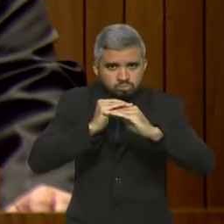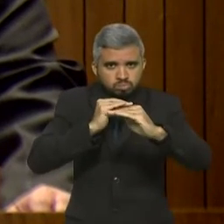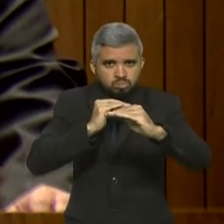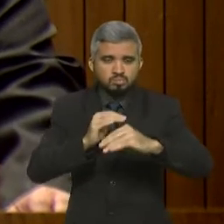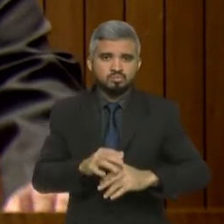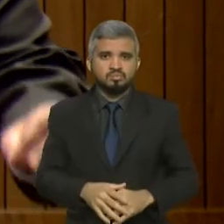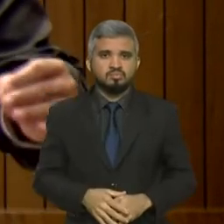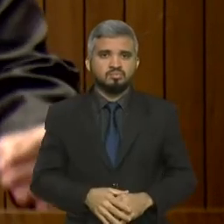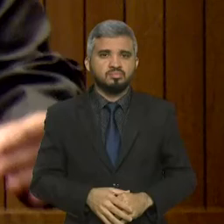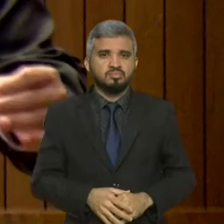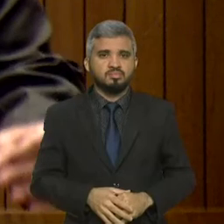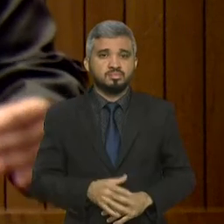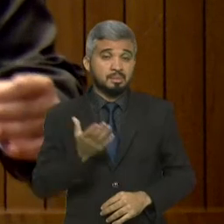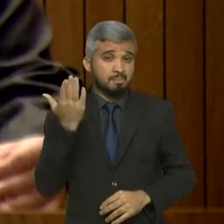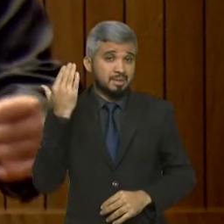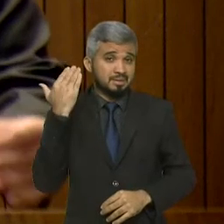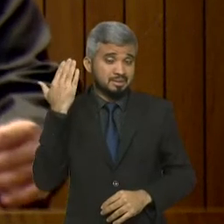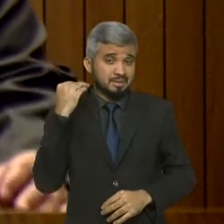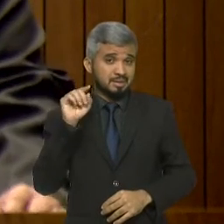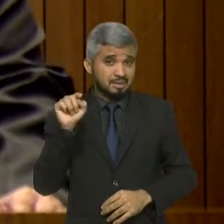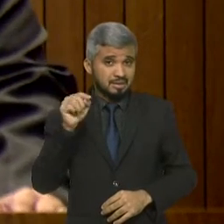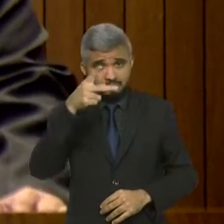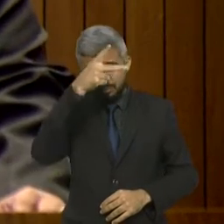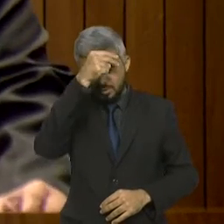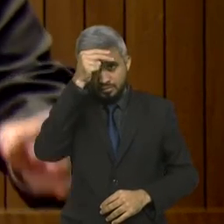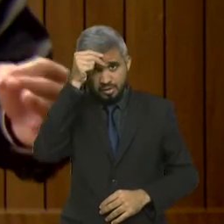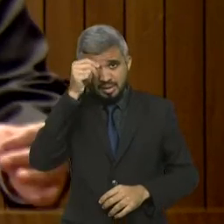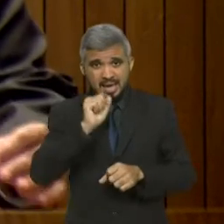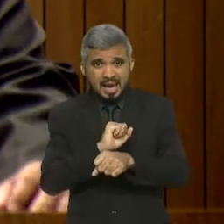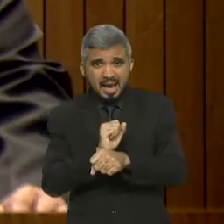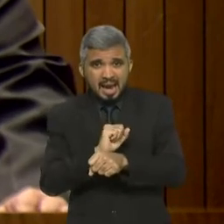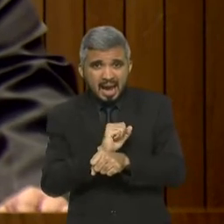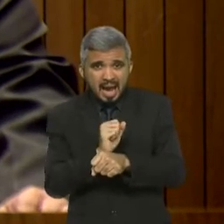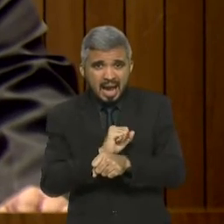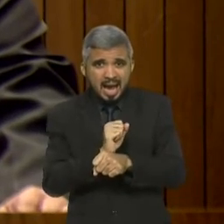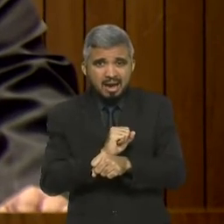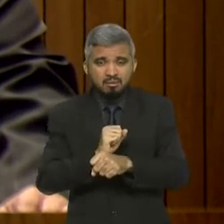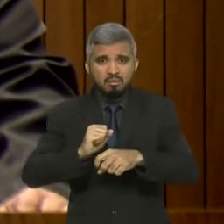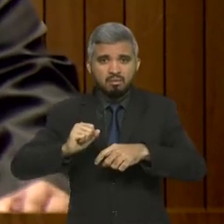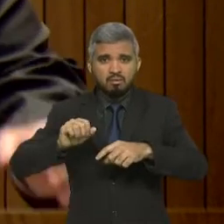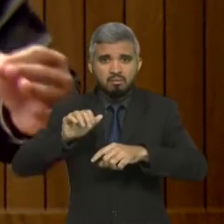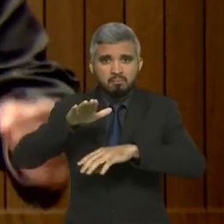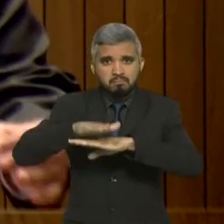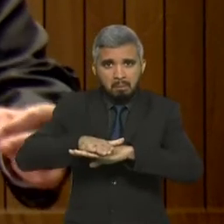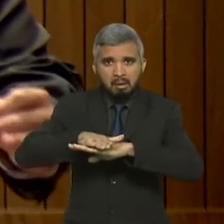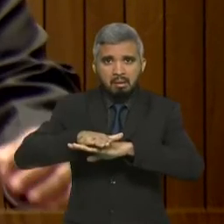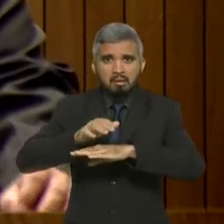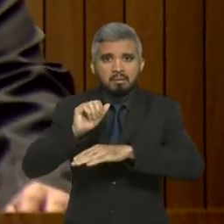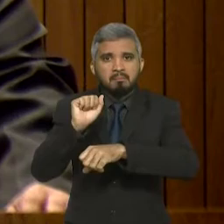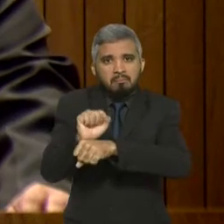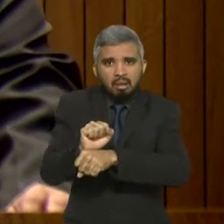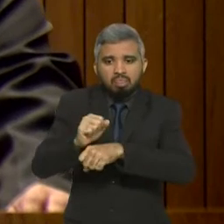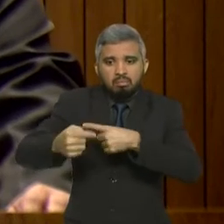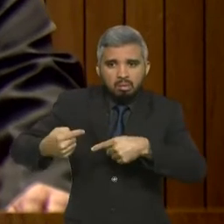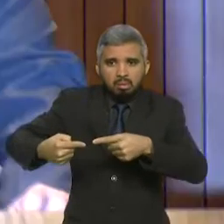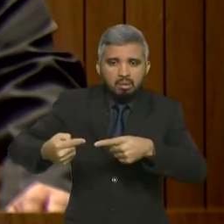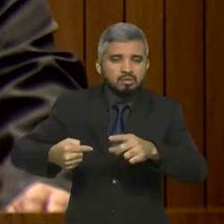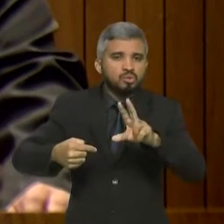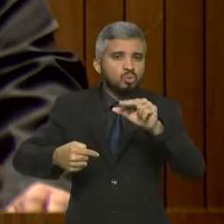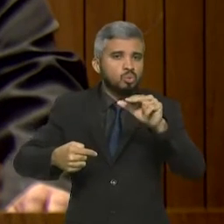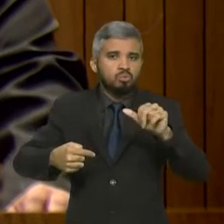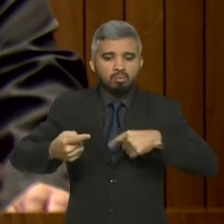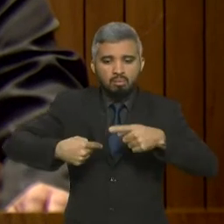Pedreiras. Todas as pontes feitas, novas, foram feitas na sua gestão. E